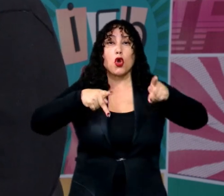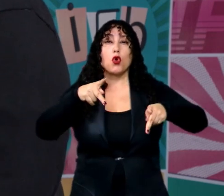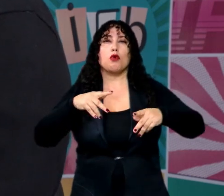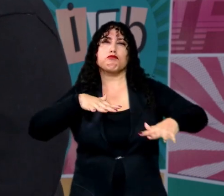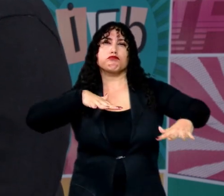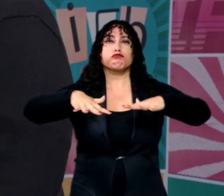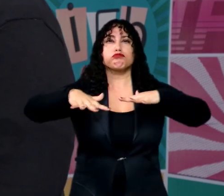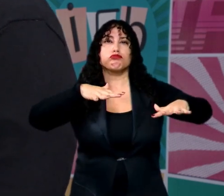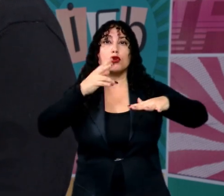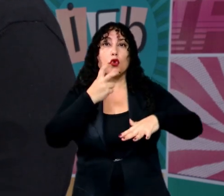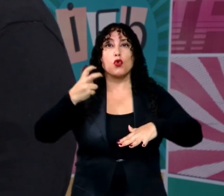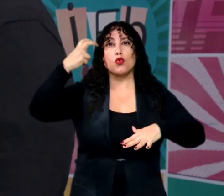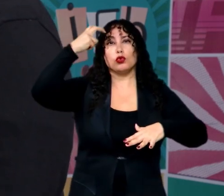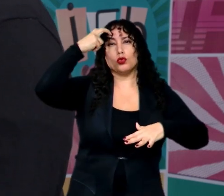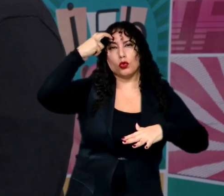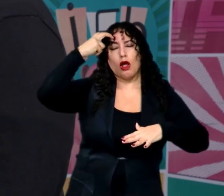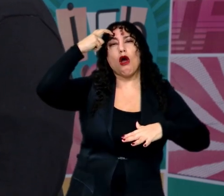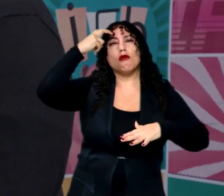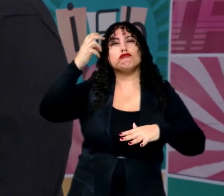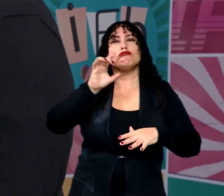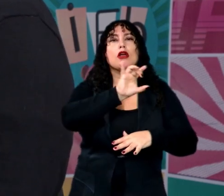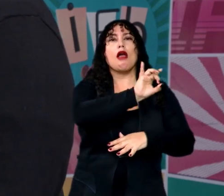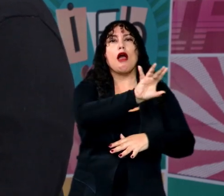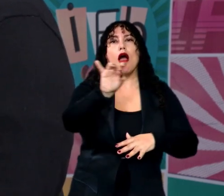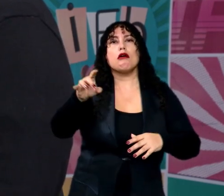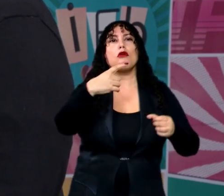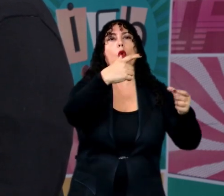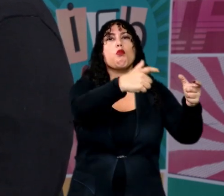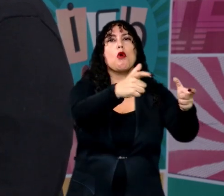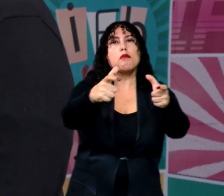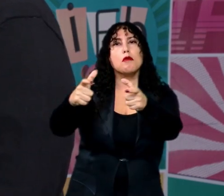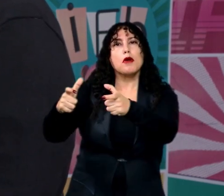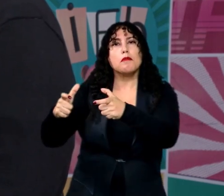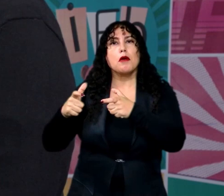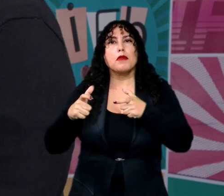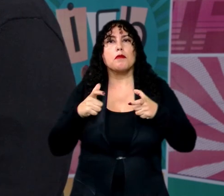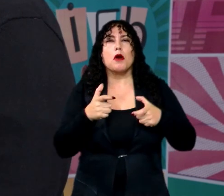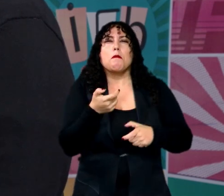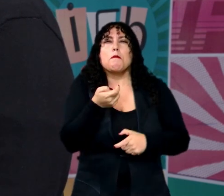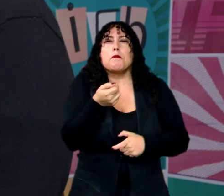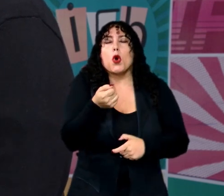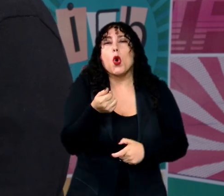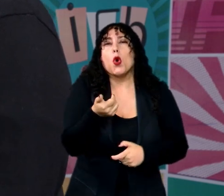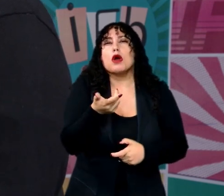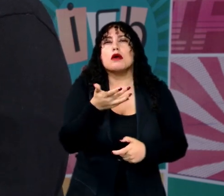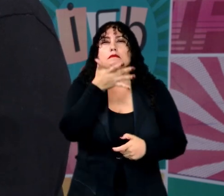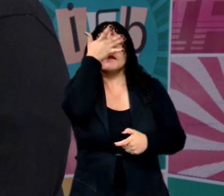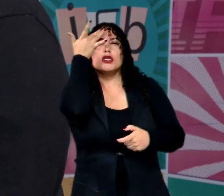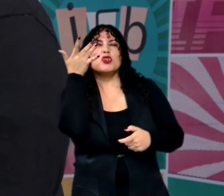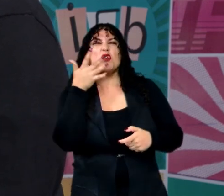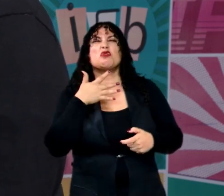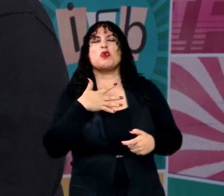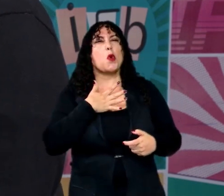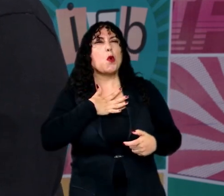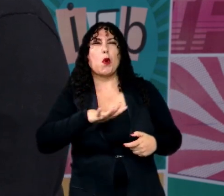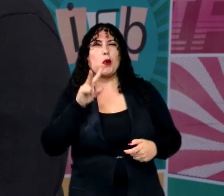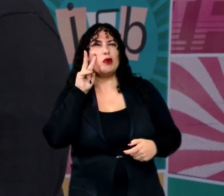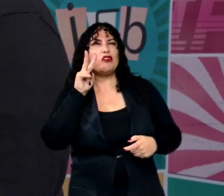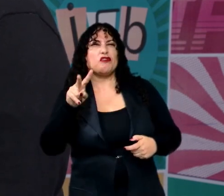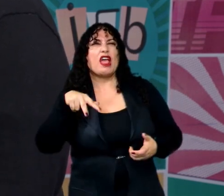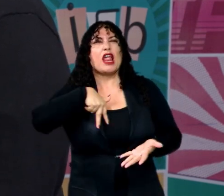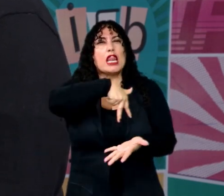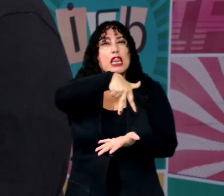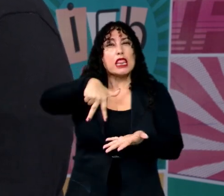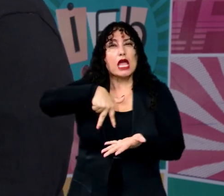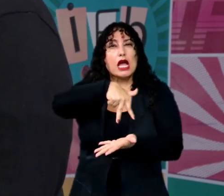culturais de cada lugar. Uhum. Isso pouca gente gosta de assistir dança. Isso eu estou